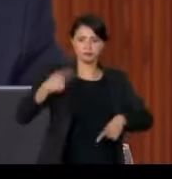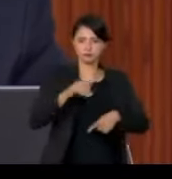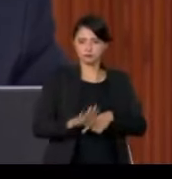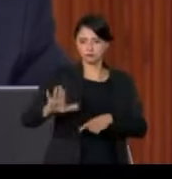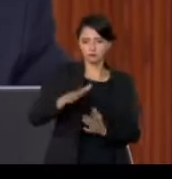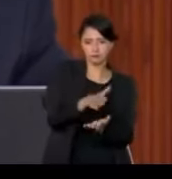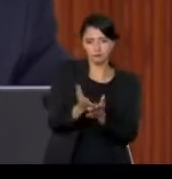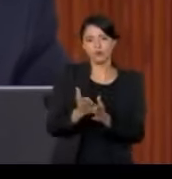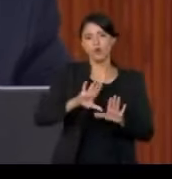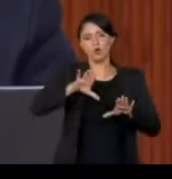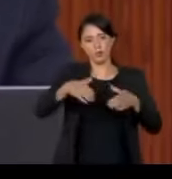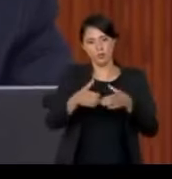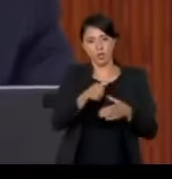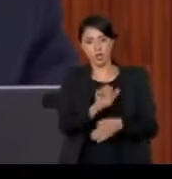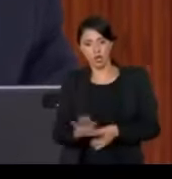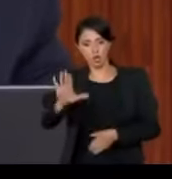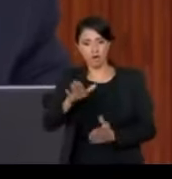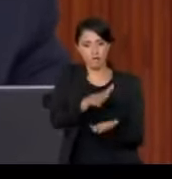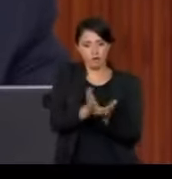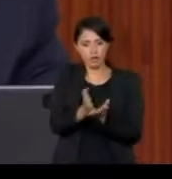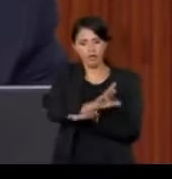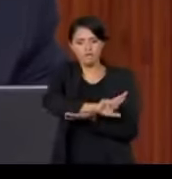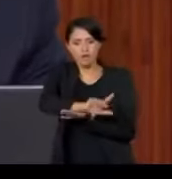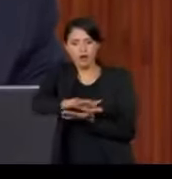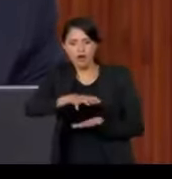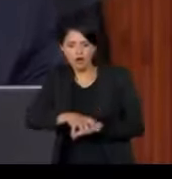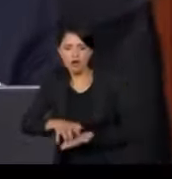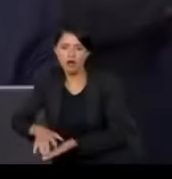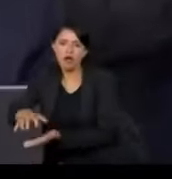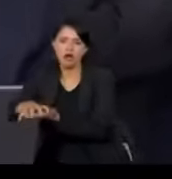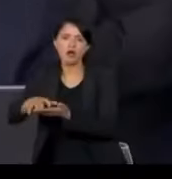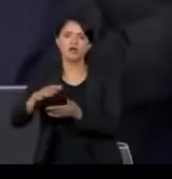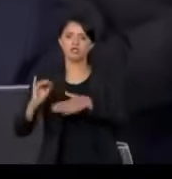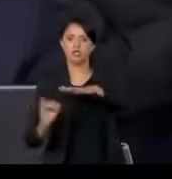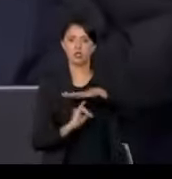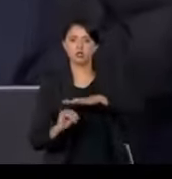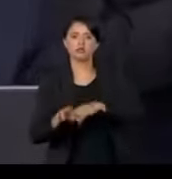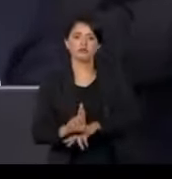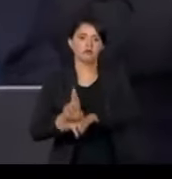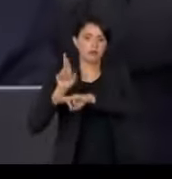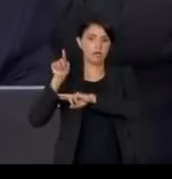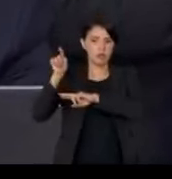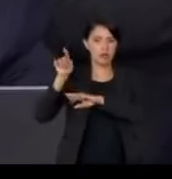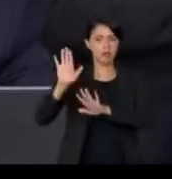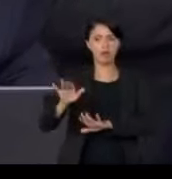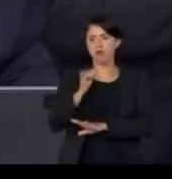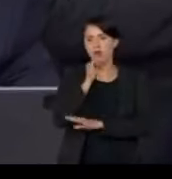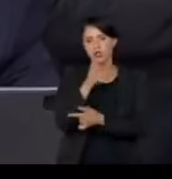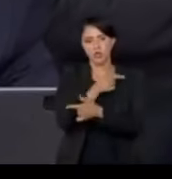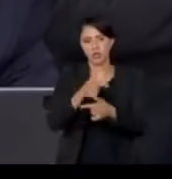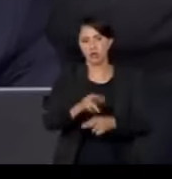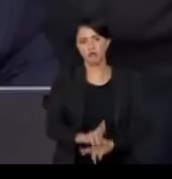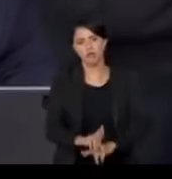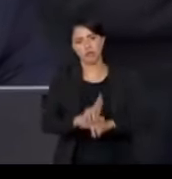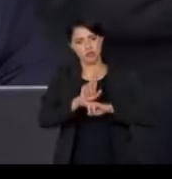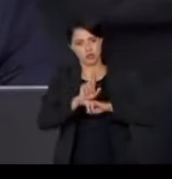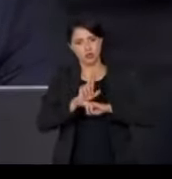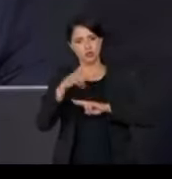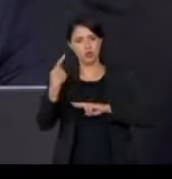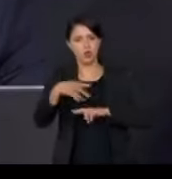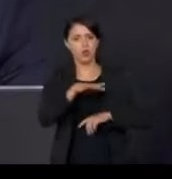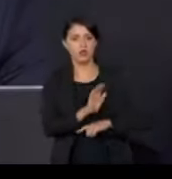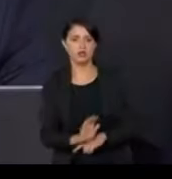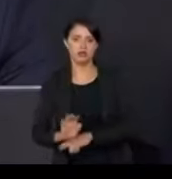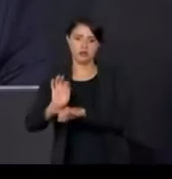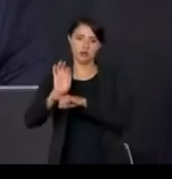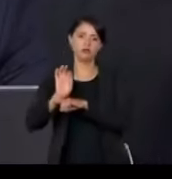Comitê Nacional de Fronteiras, vários organismos, organizações, instituições estão representadas lá, mas ainda não temos a representação dos